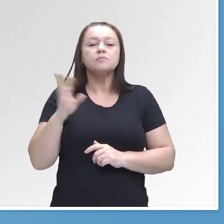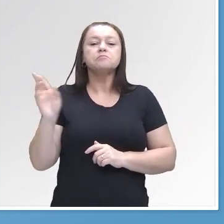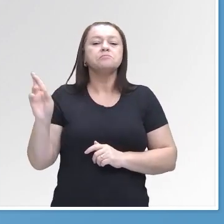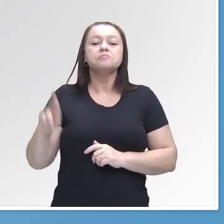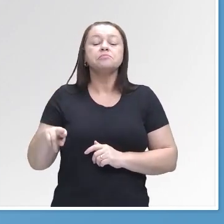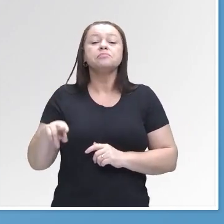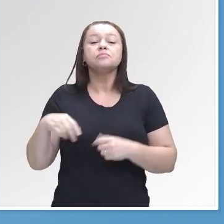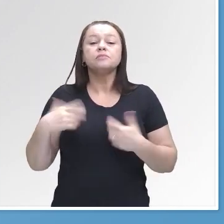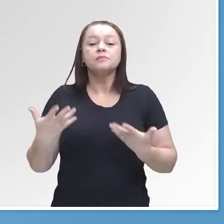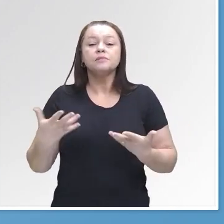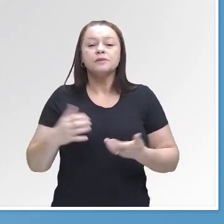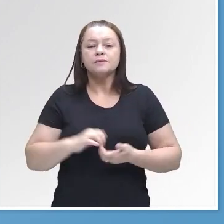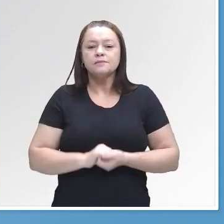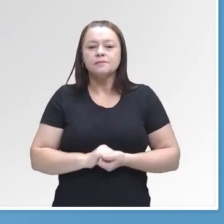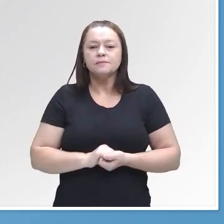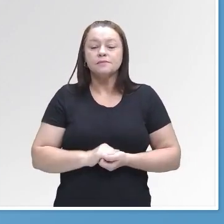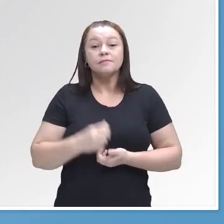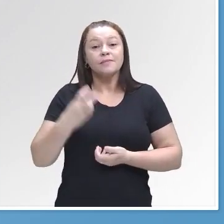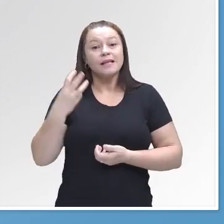24,